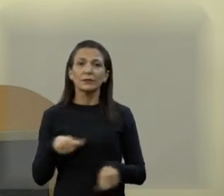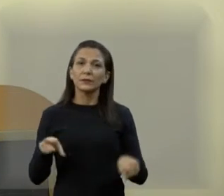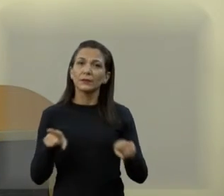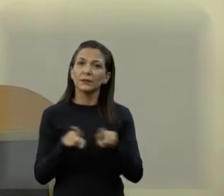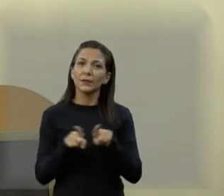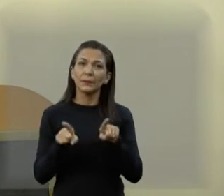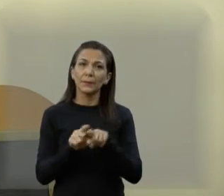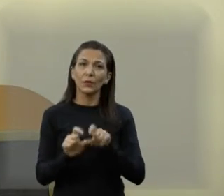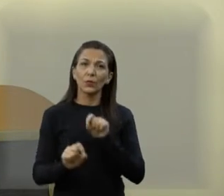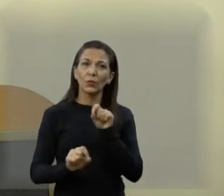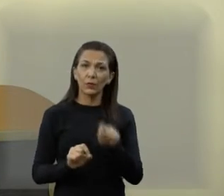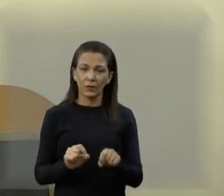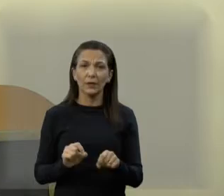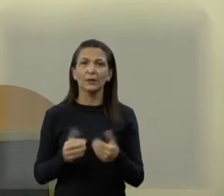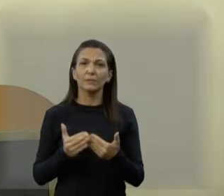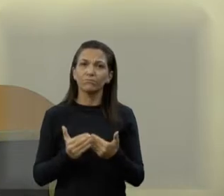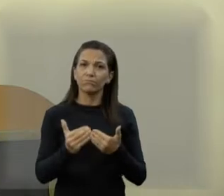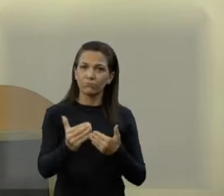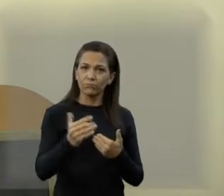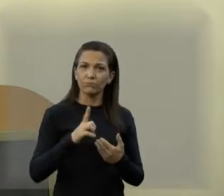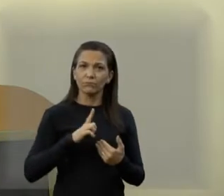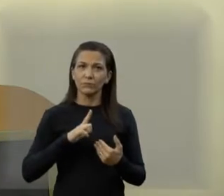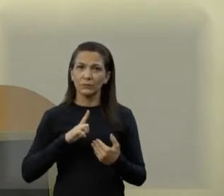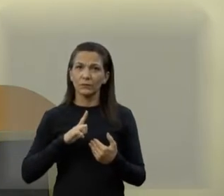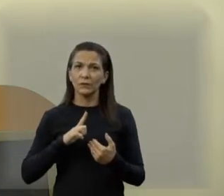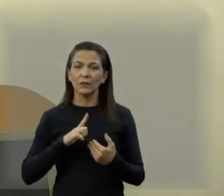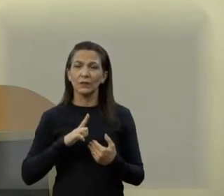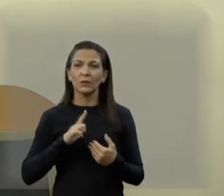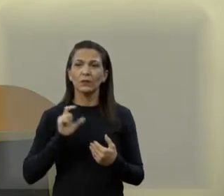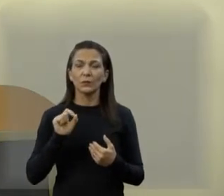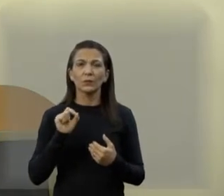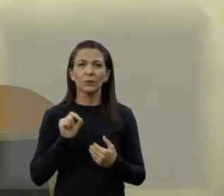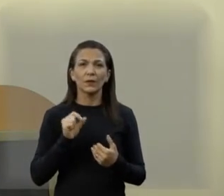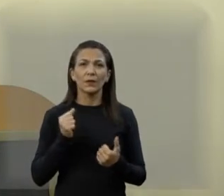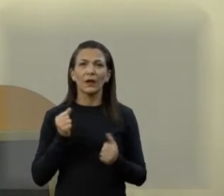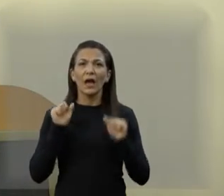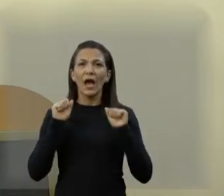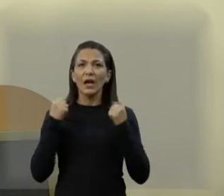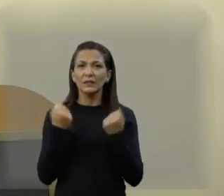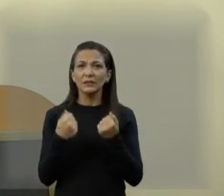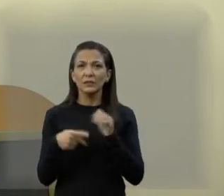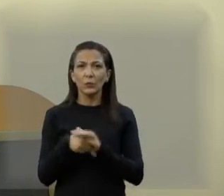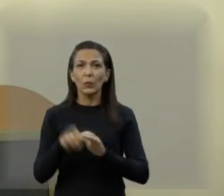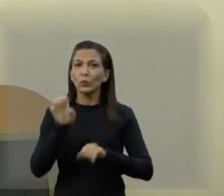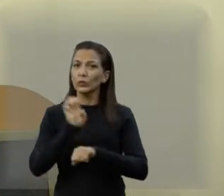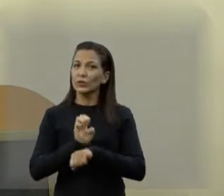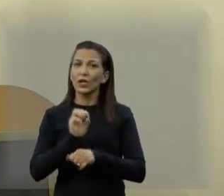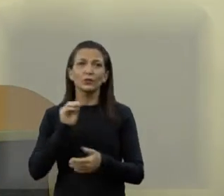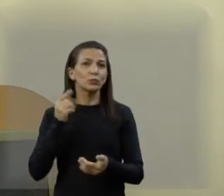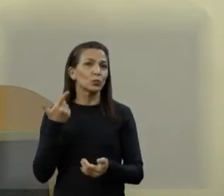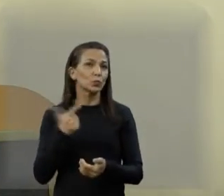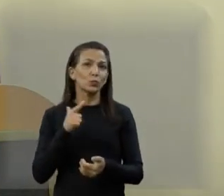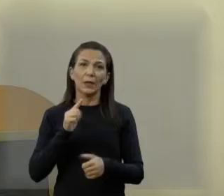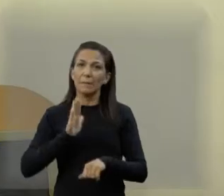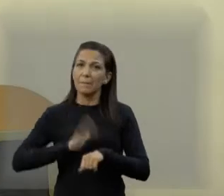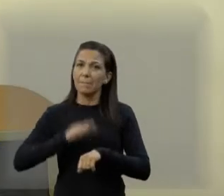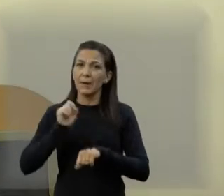é que a partir daí eles passam a não ter mais assistência técnica do Estado